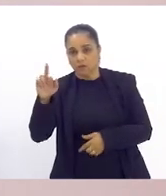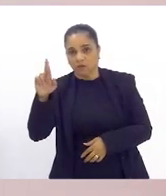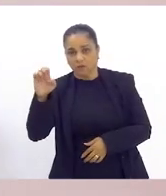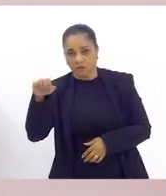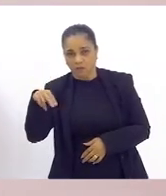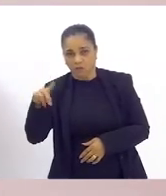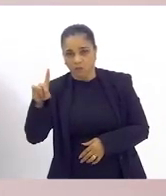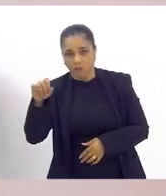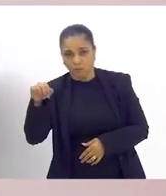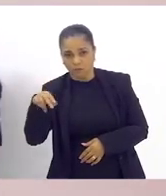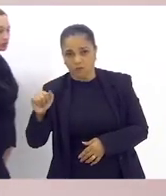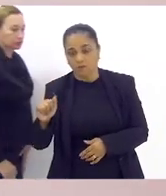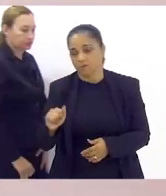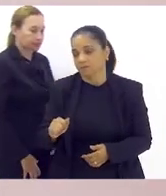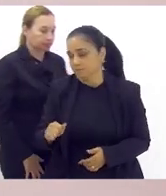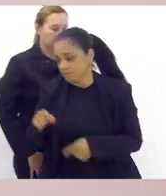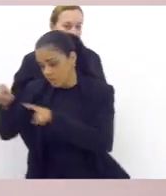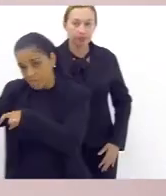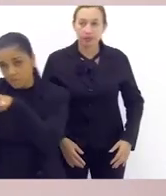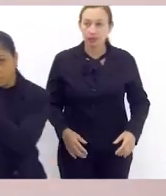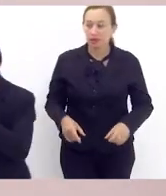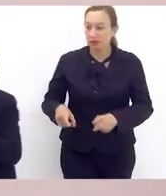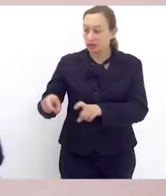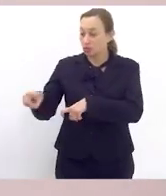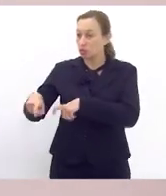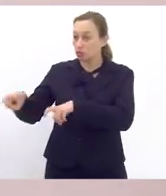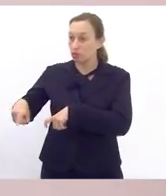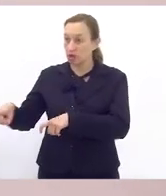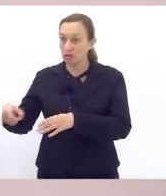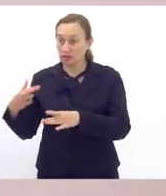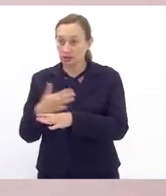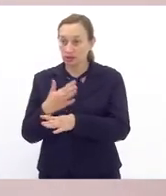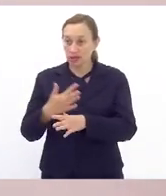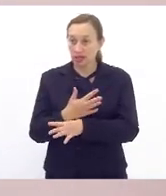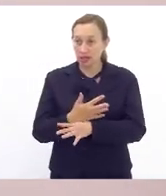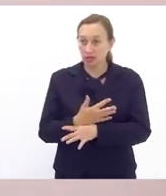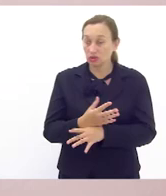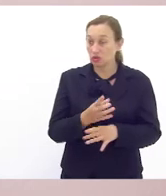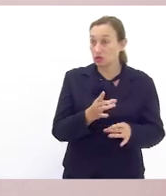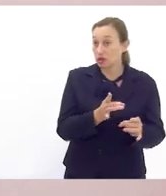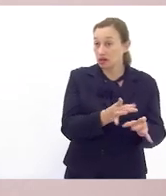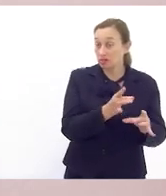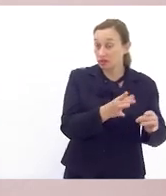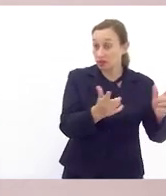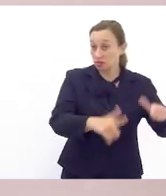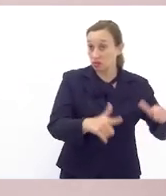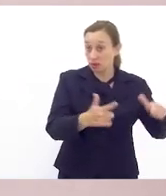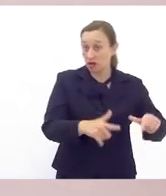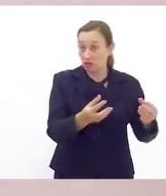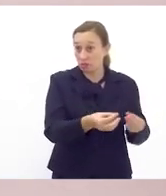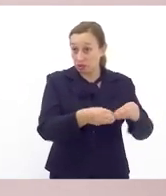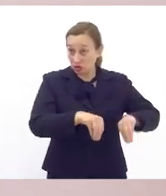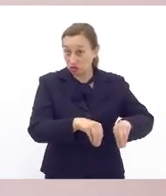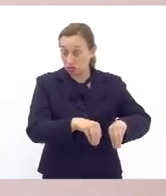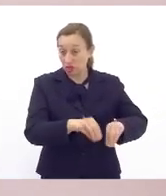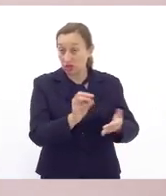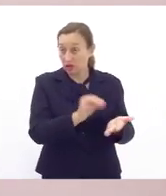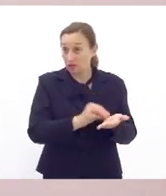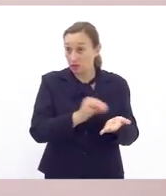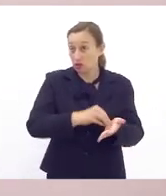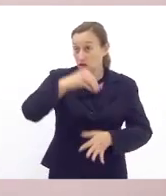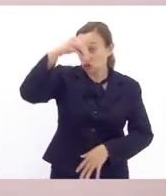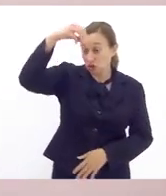seu maior empregador na cidade é o comércio local e foi atingido muitíssimo por conta da falta